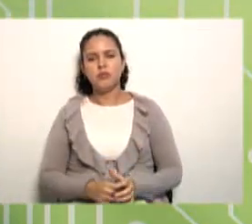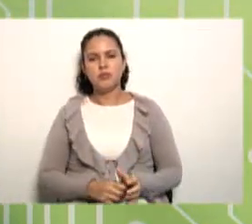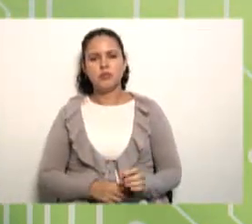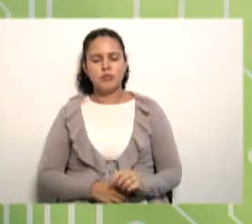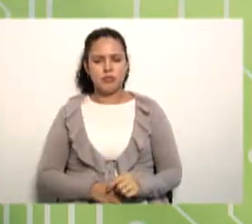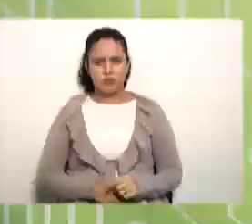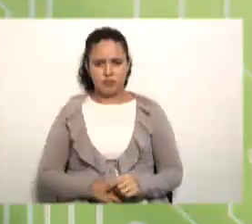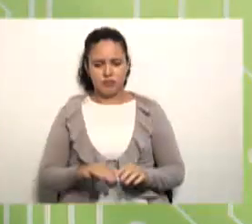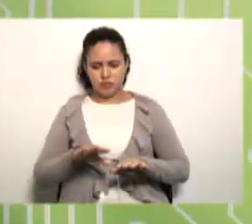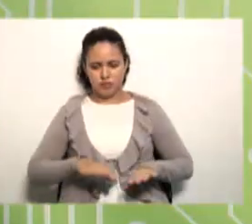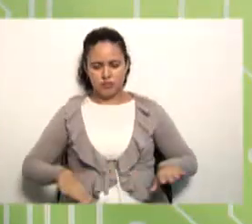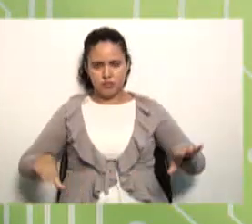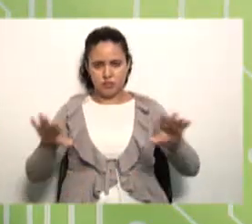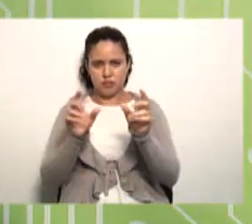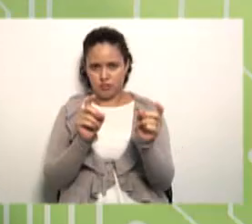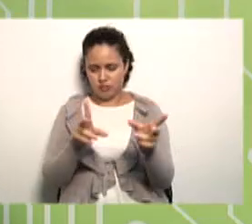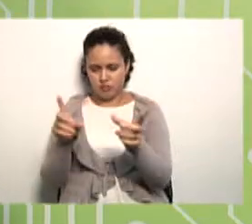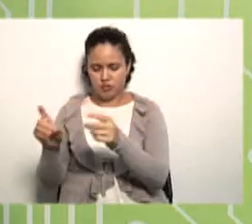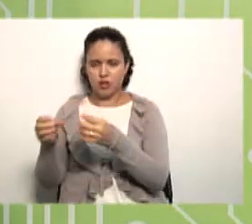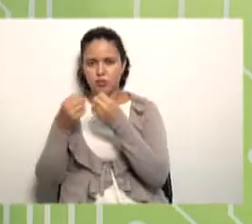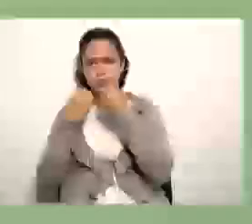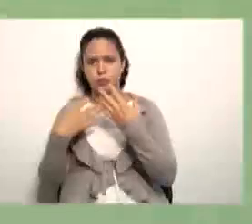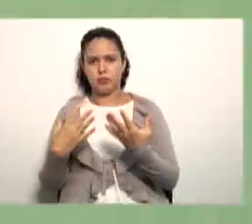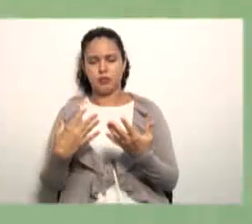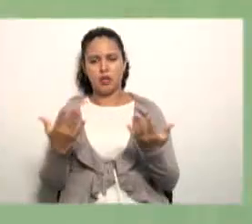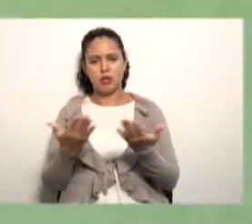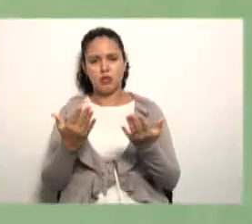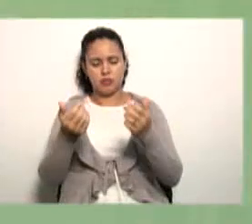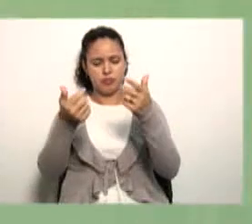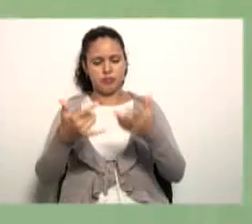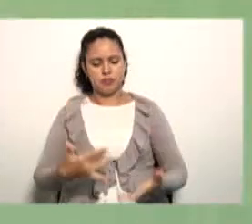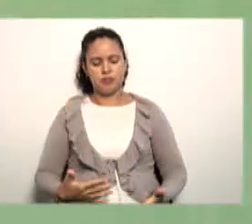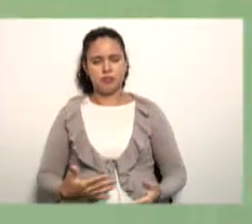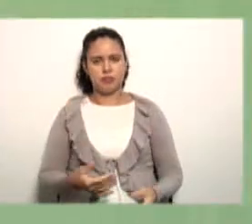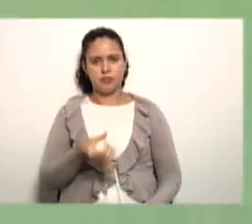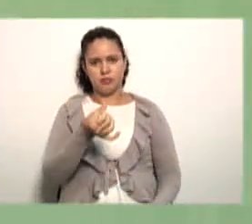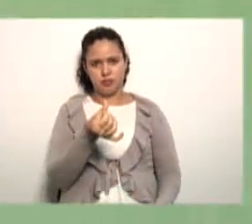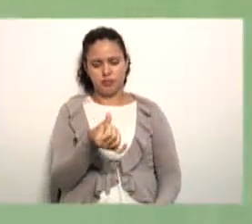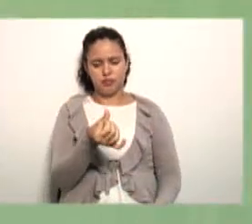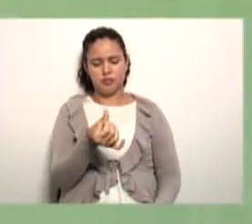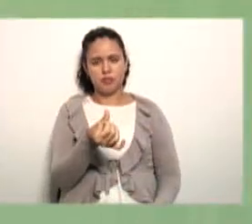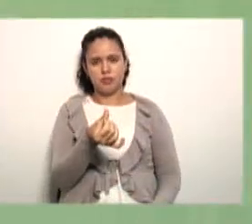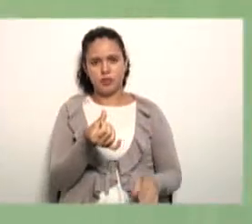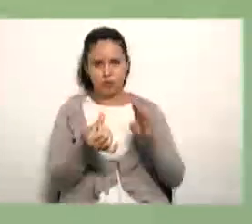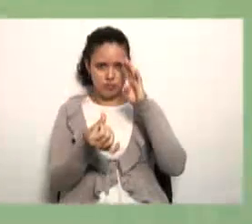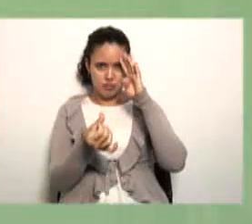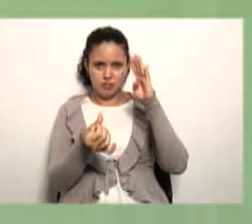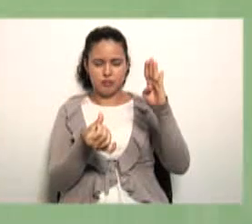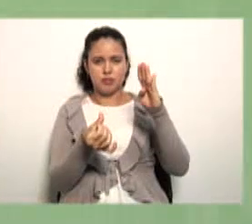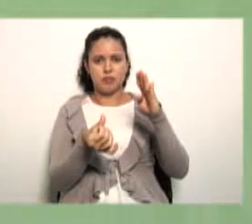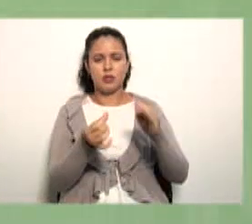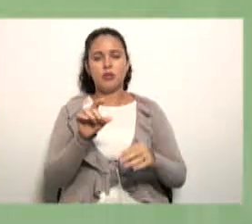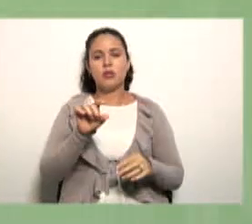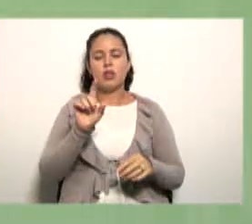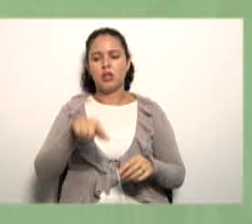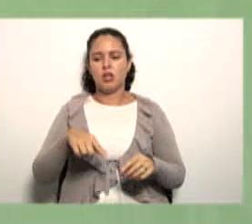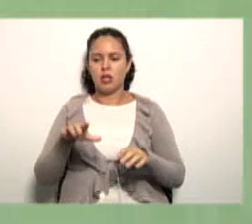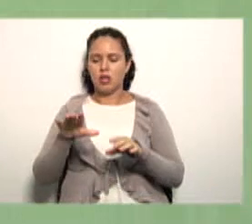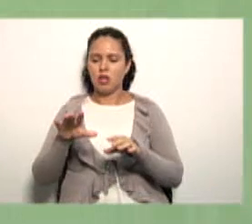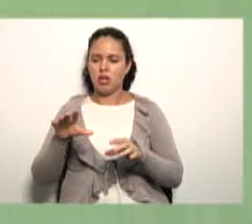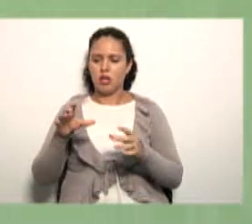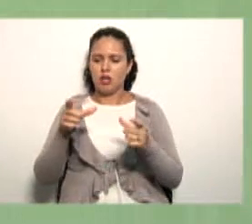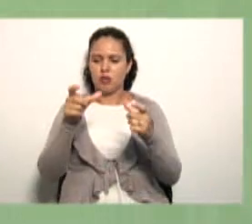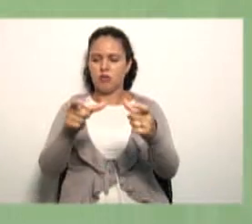bens disponíveis para a população. Vamos falar do princípio número 6, ele trata do mercado. A gente vai saber que aqui na economia a gente